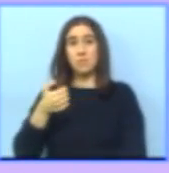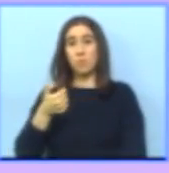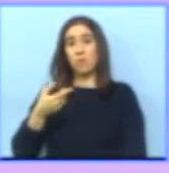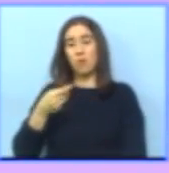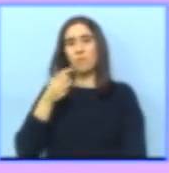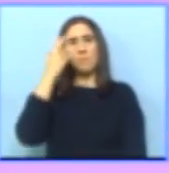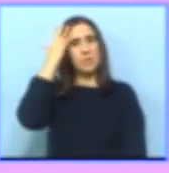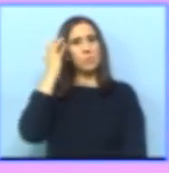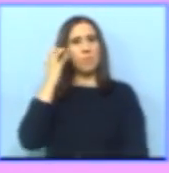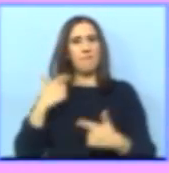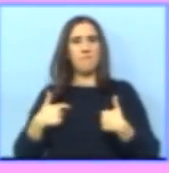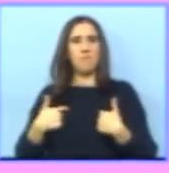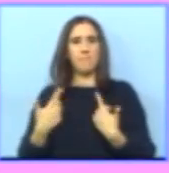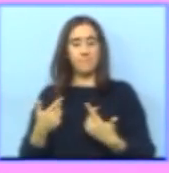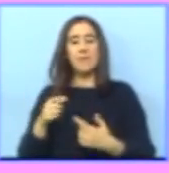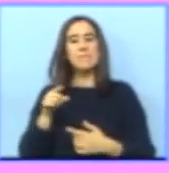E esse